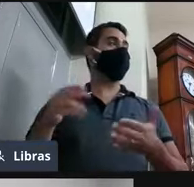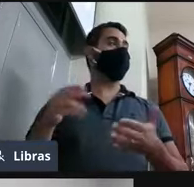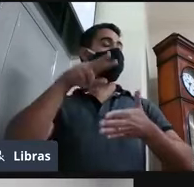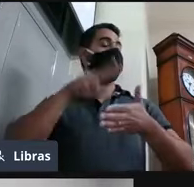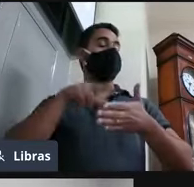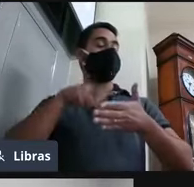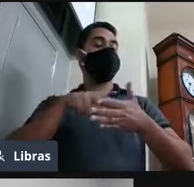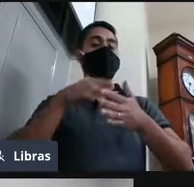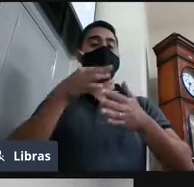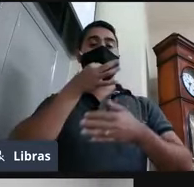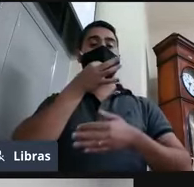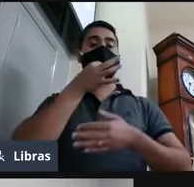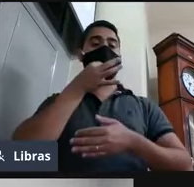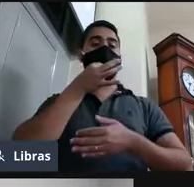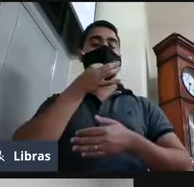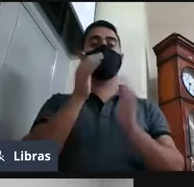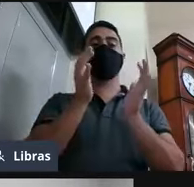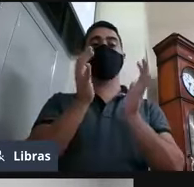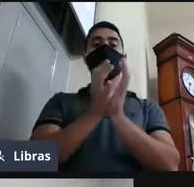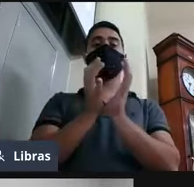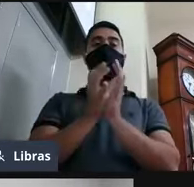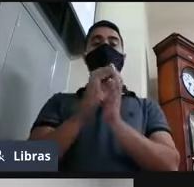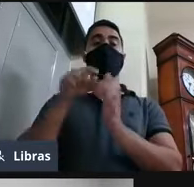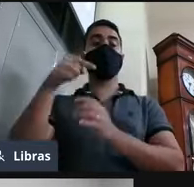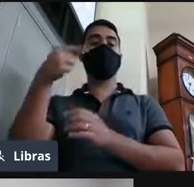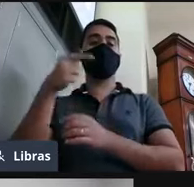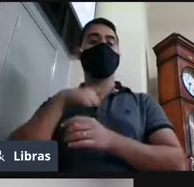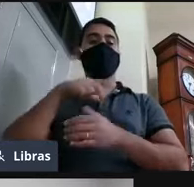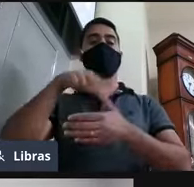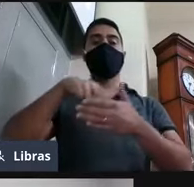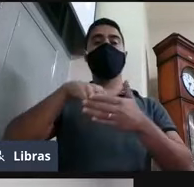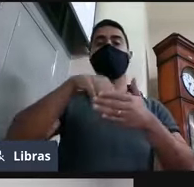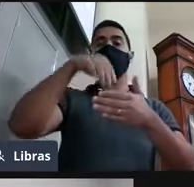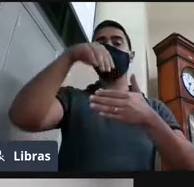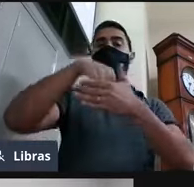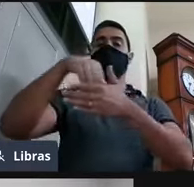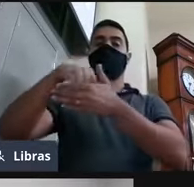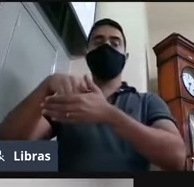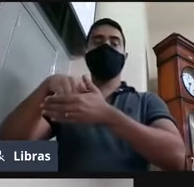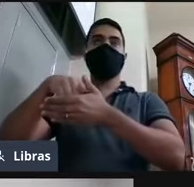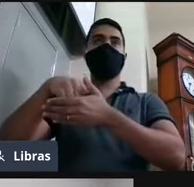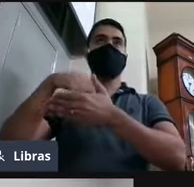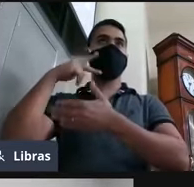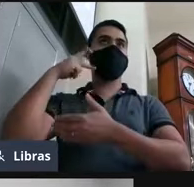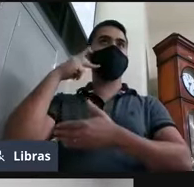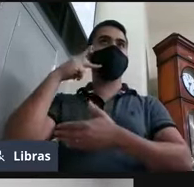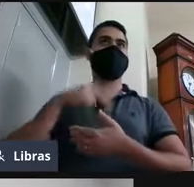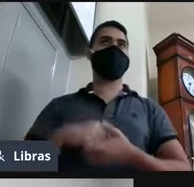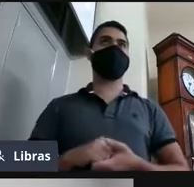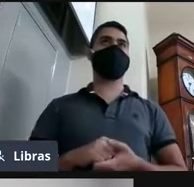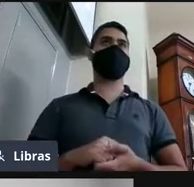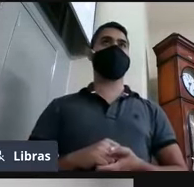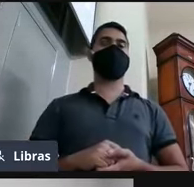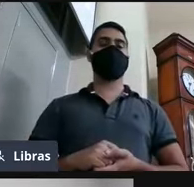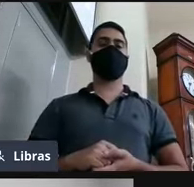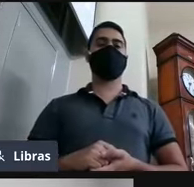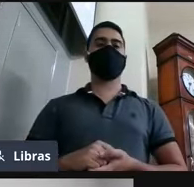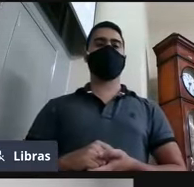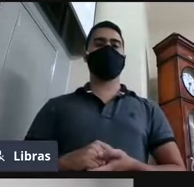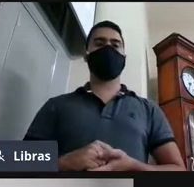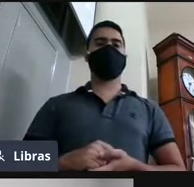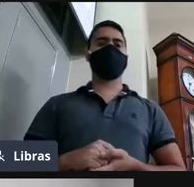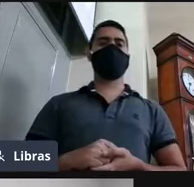parecer da comissão e depois eu vou ler o voto em separado do vereador. Com fulcro no artigo